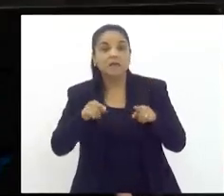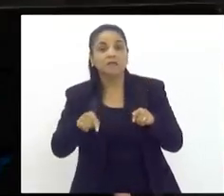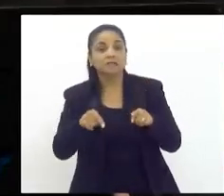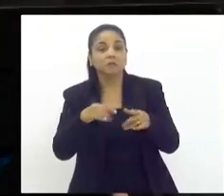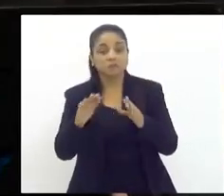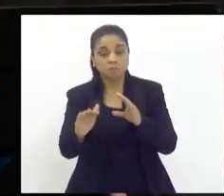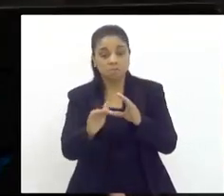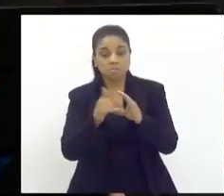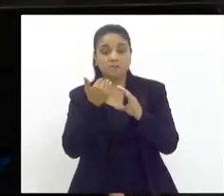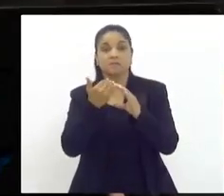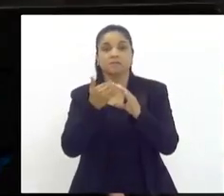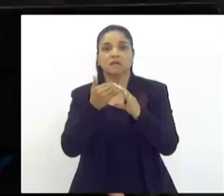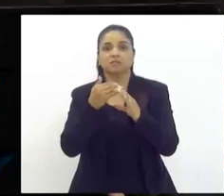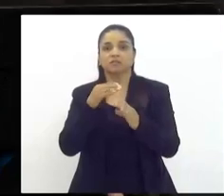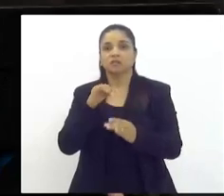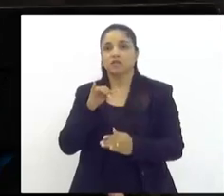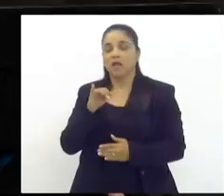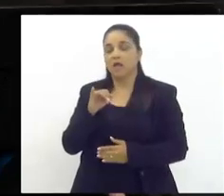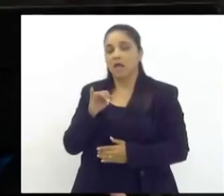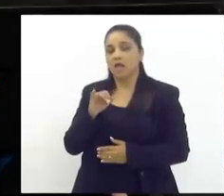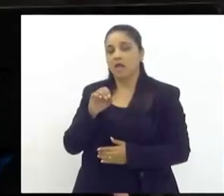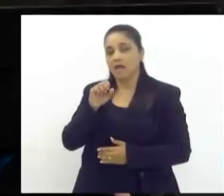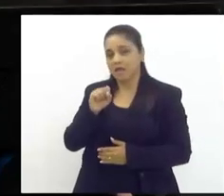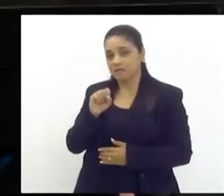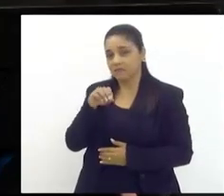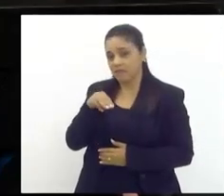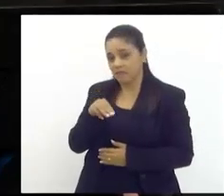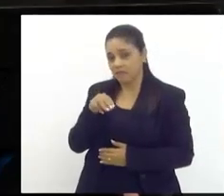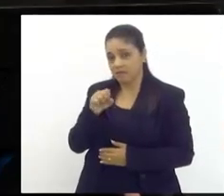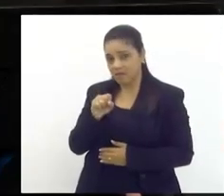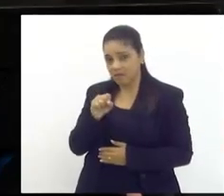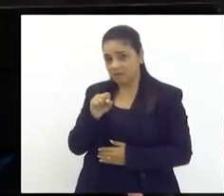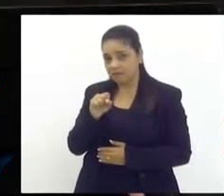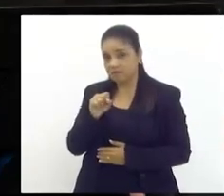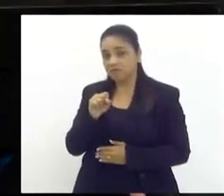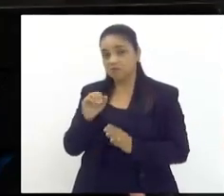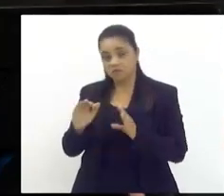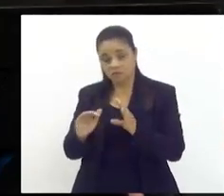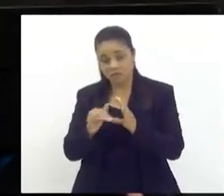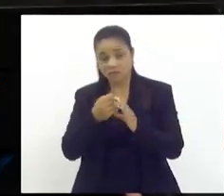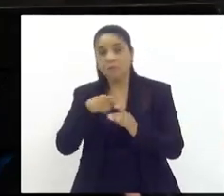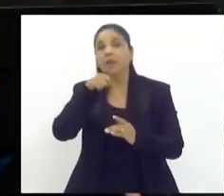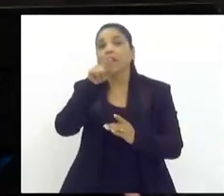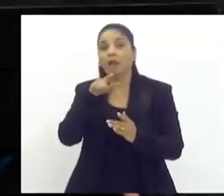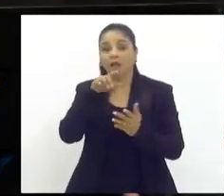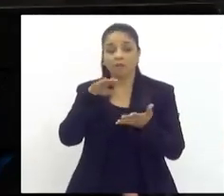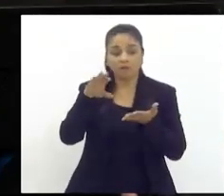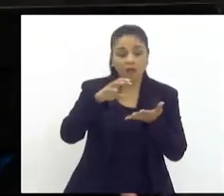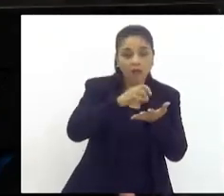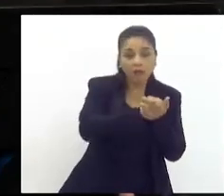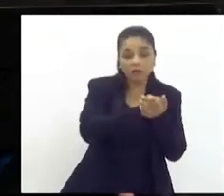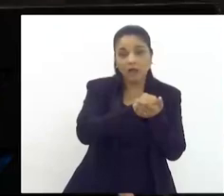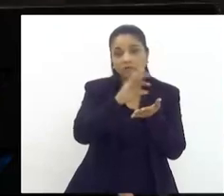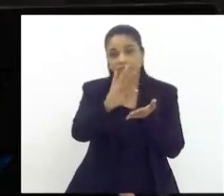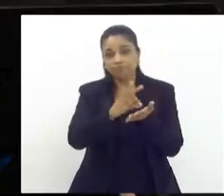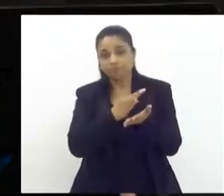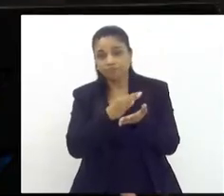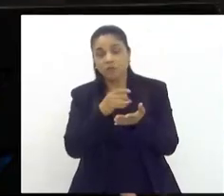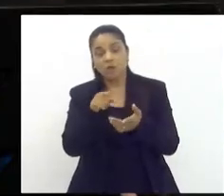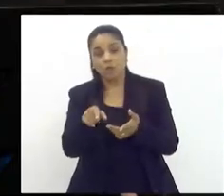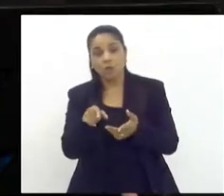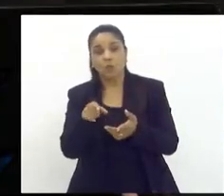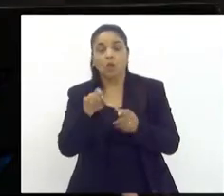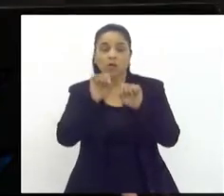de SMS mas que só recebe quem é cadastrado e o céu o céu broadcast